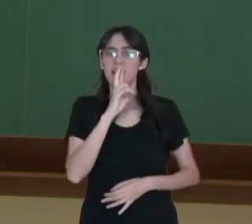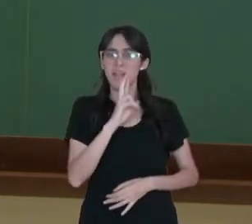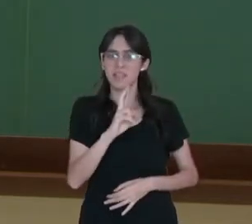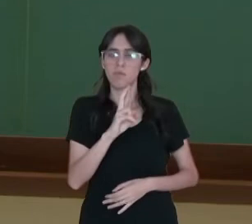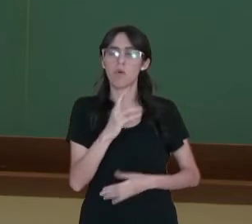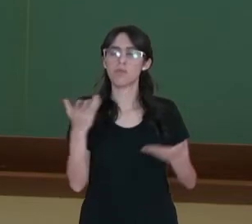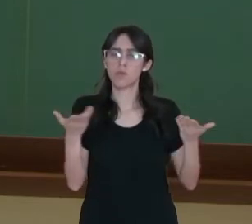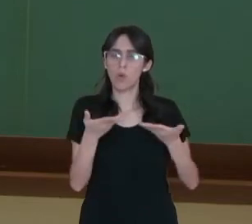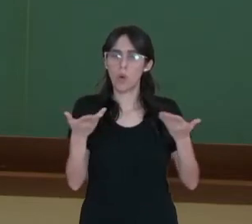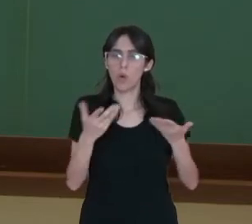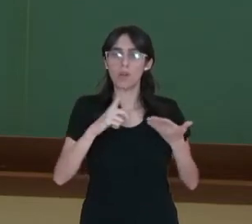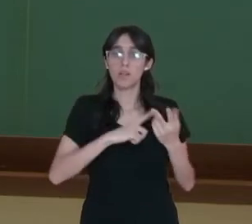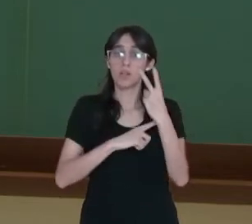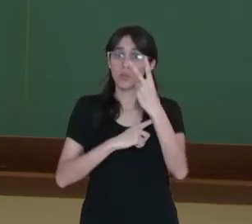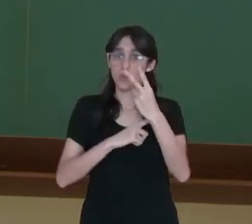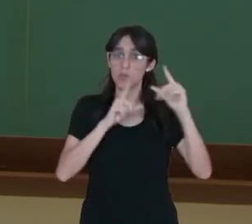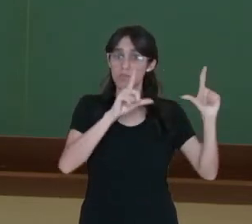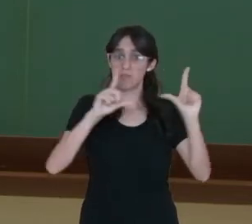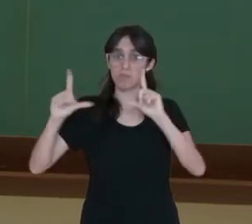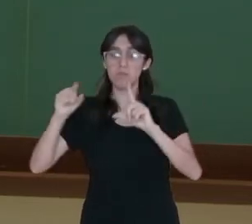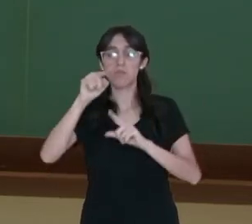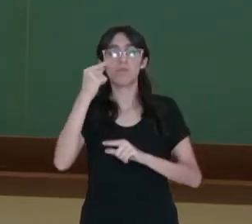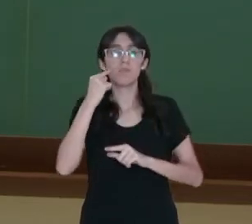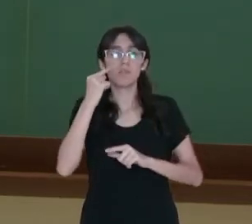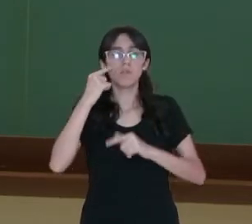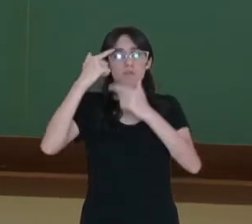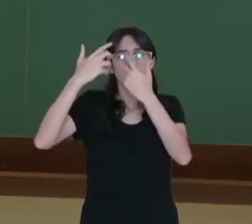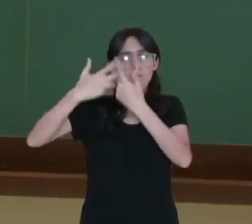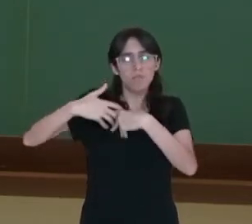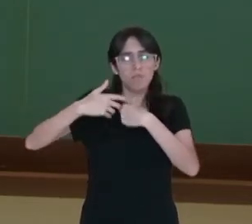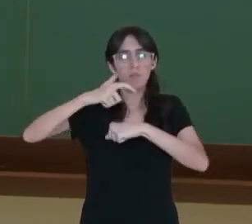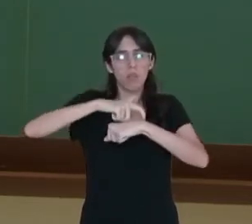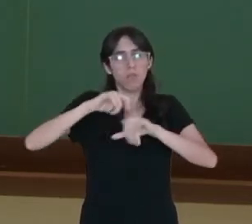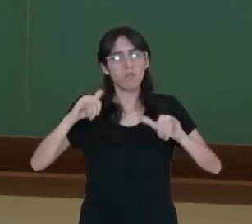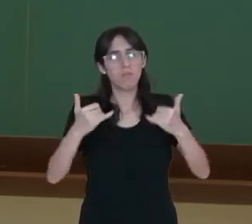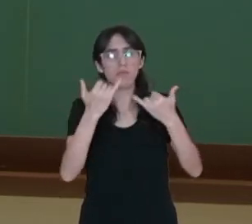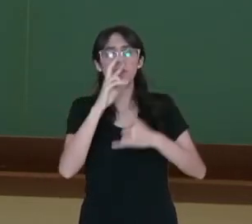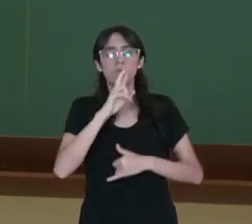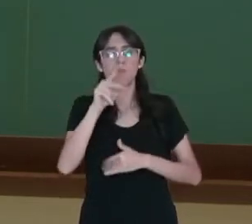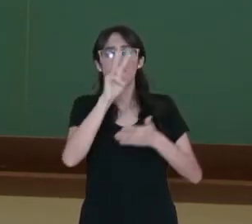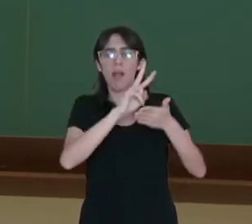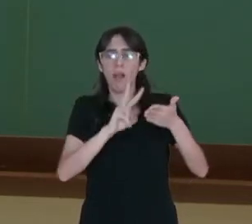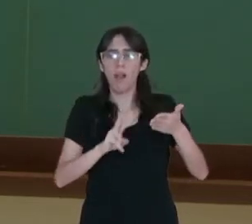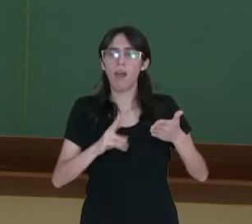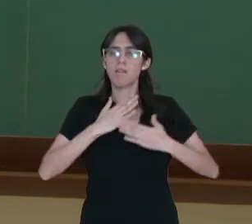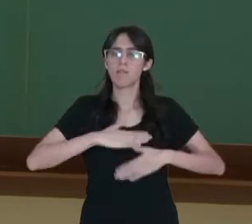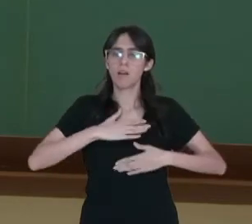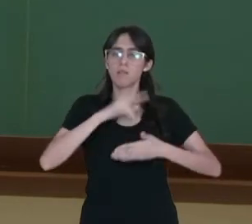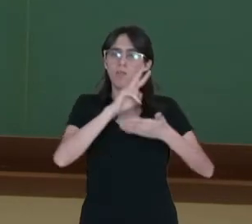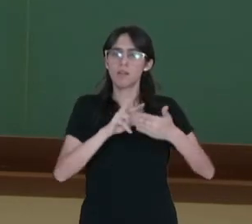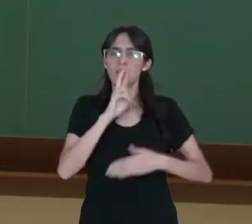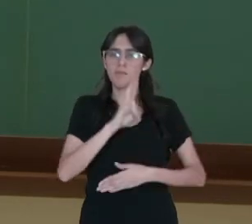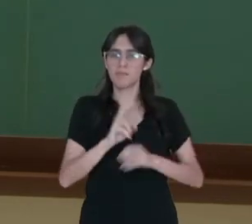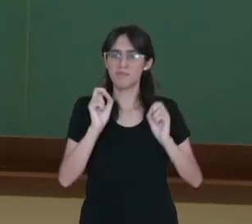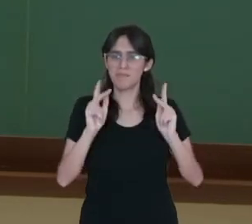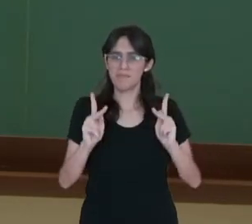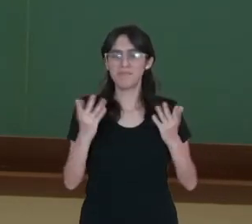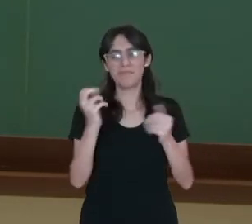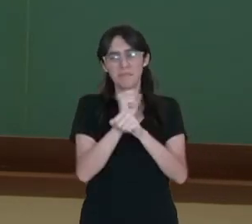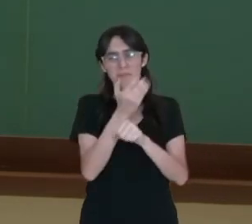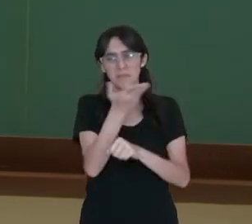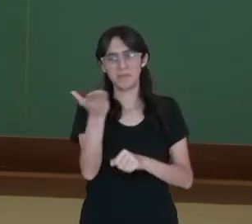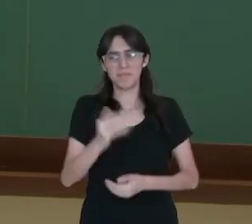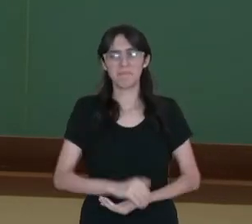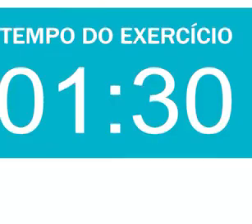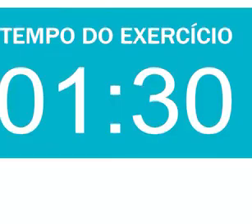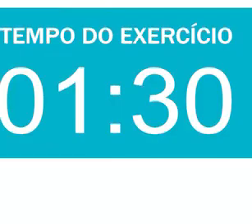Essa atividade tem 2 telas, eu vou deixar um tempinho cada uma delas para que você possa ler com qualidade e responder bem direitinho. Agora é com